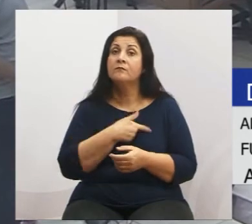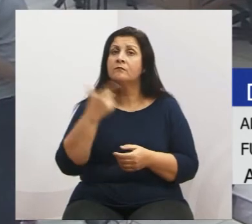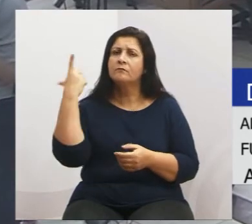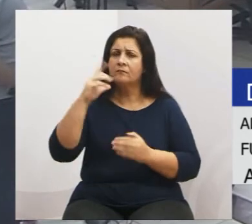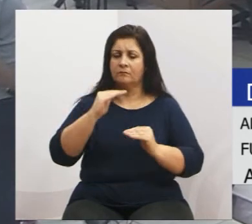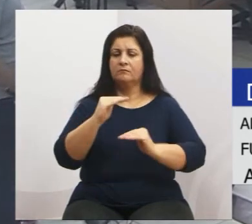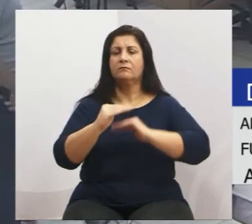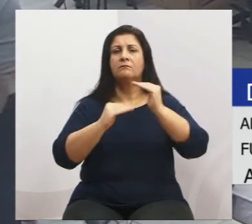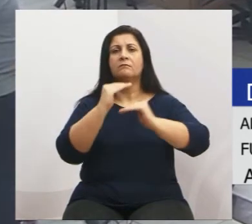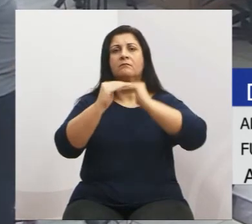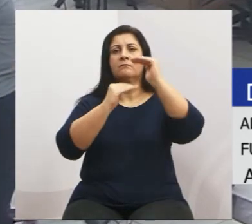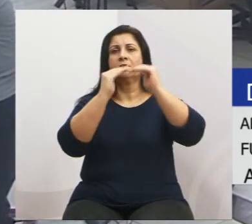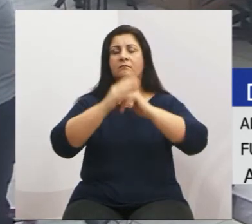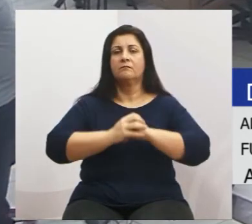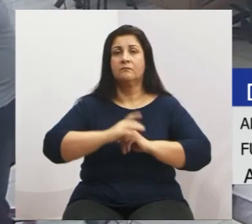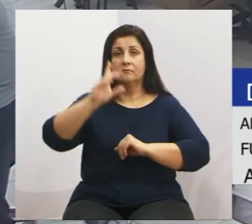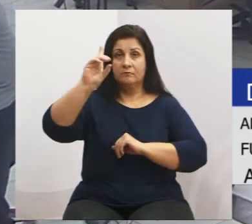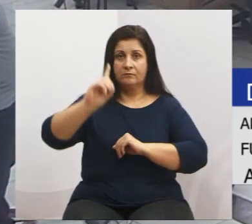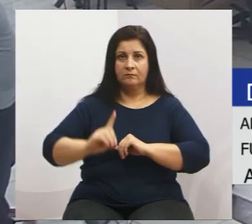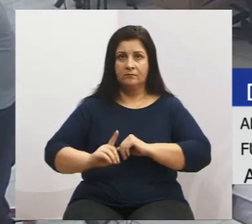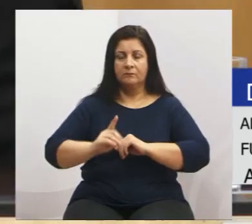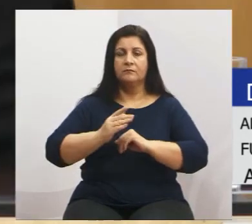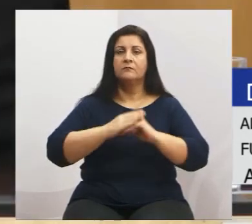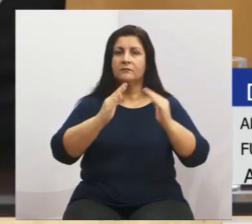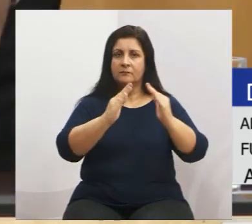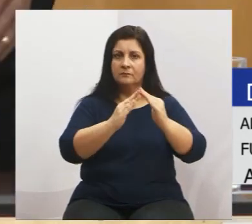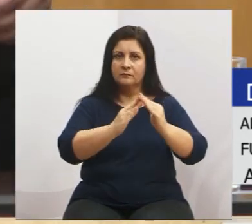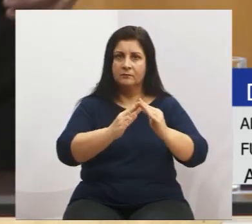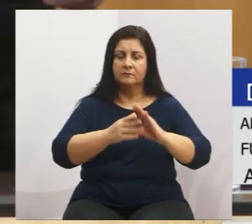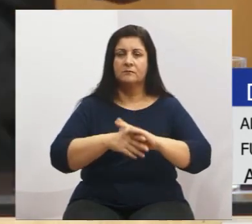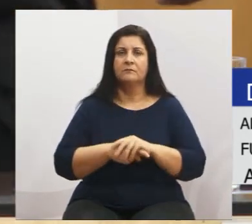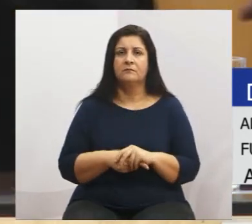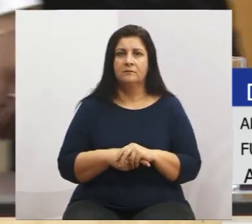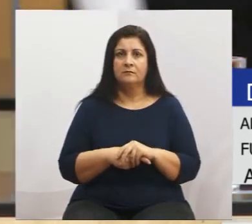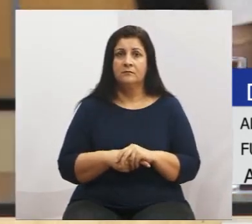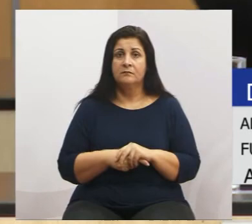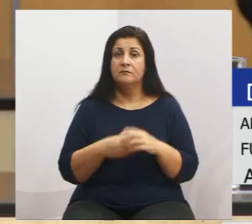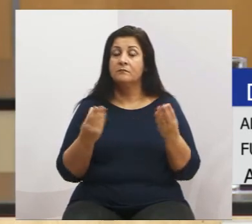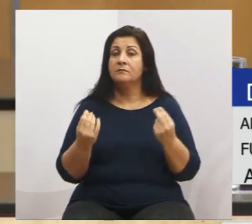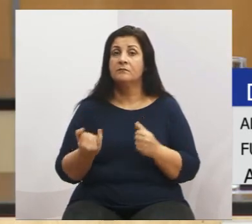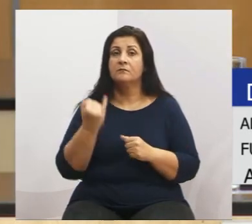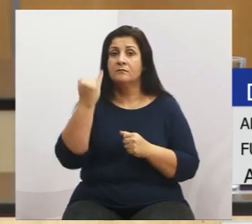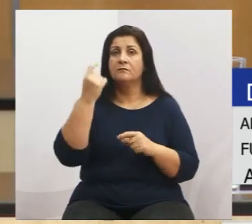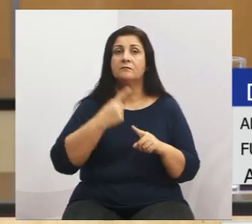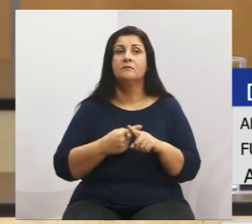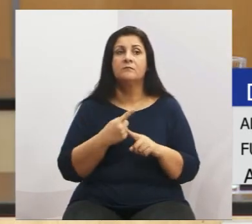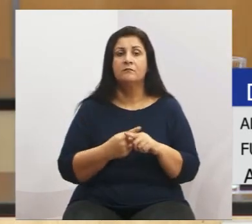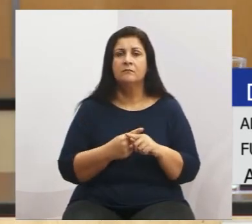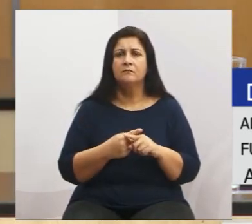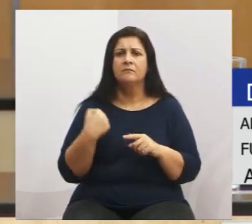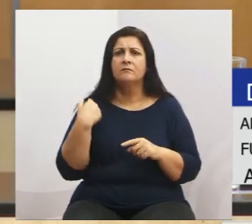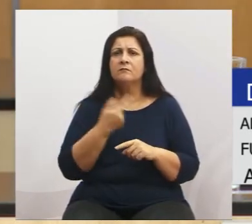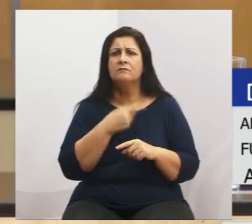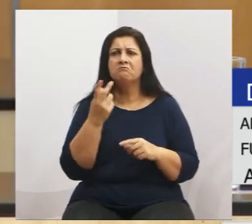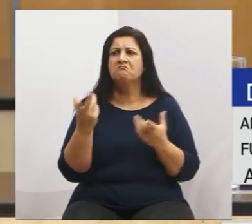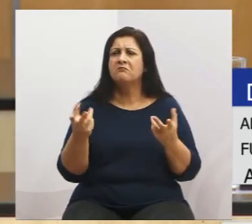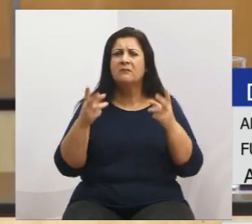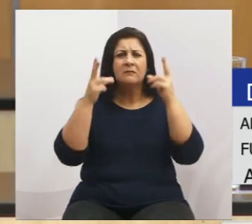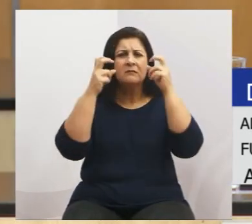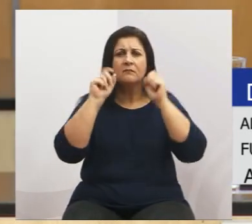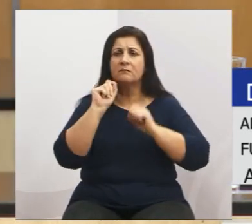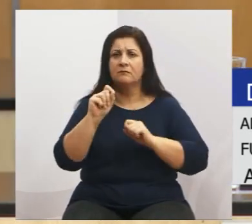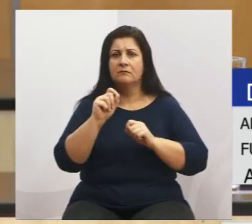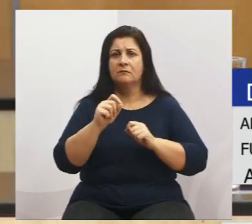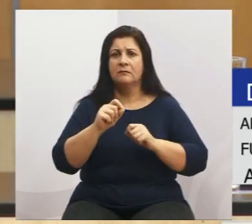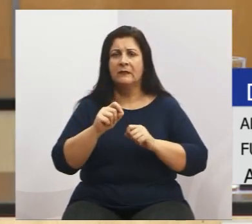avançar. E a diretoria de habitação, ela é importante porque hoje o que a gente vê é a luta de